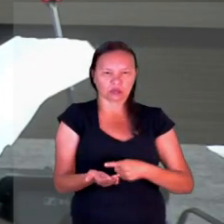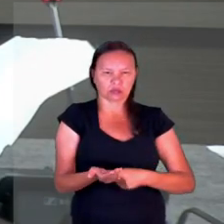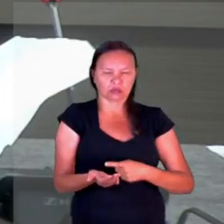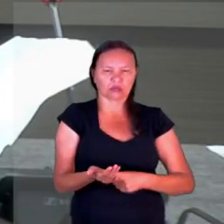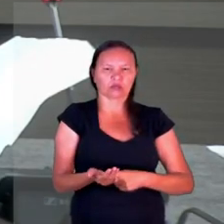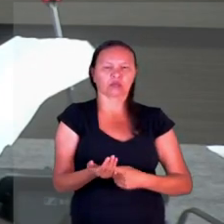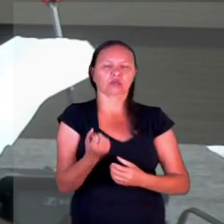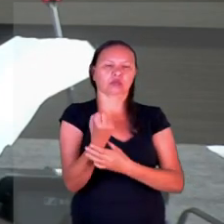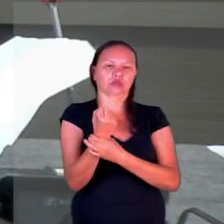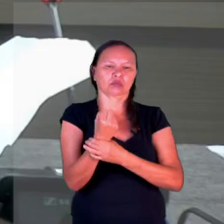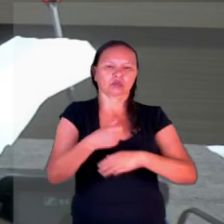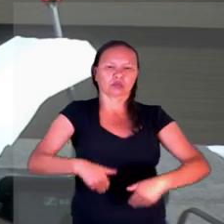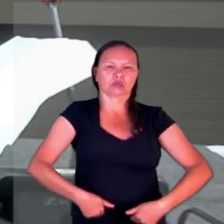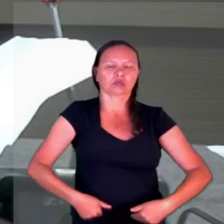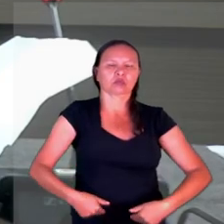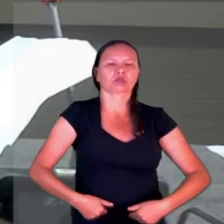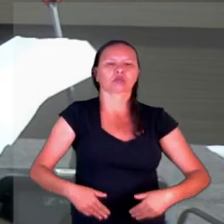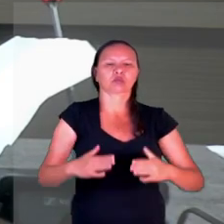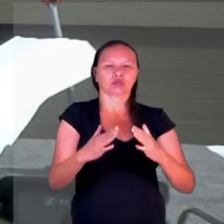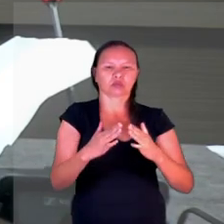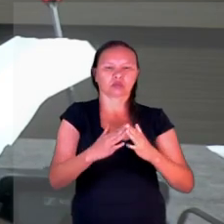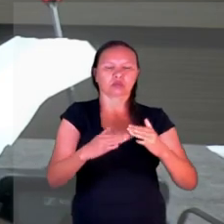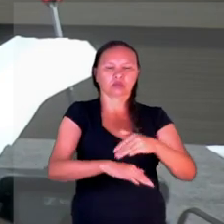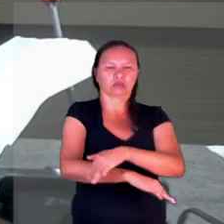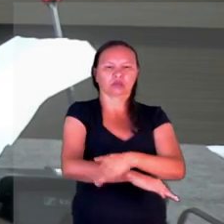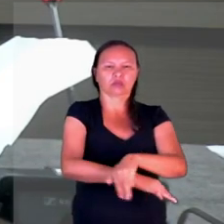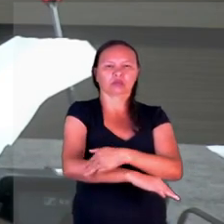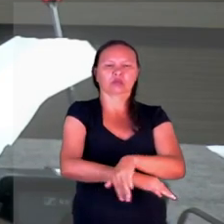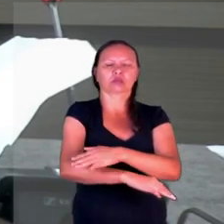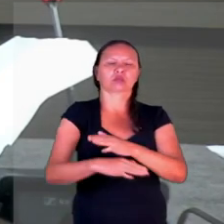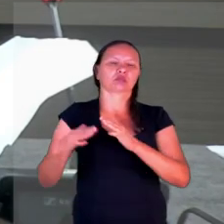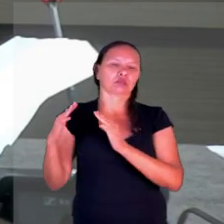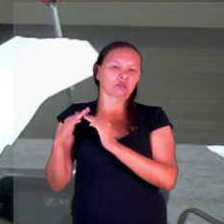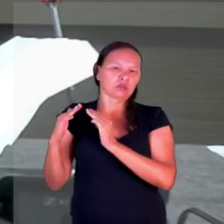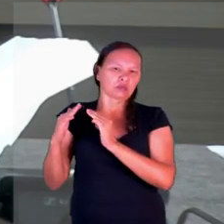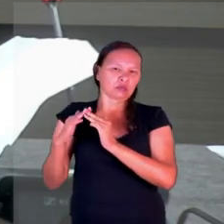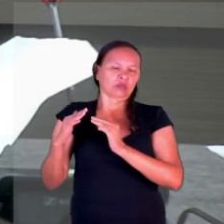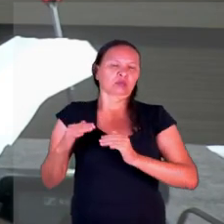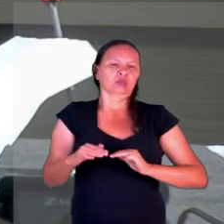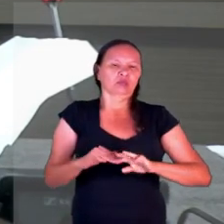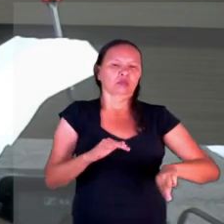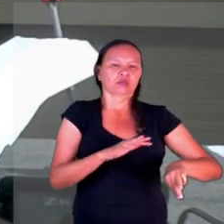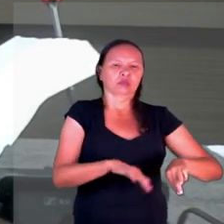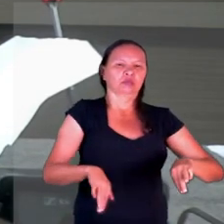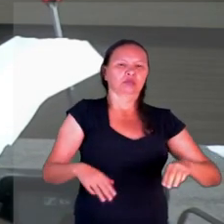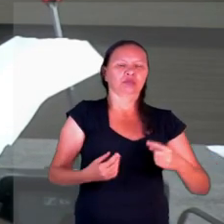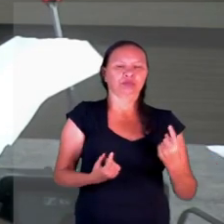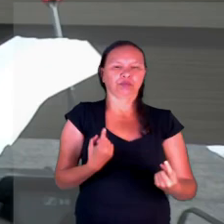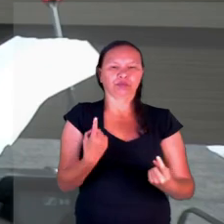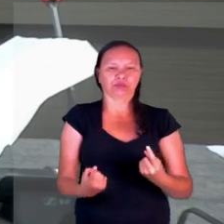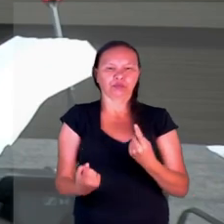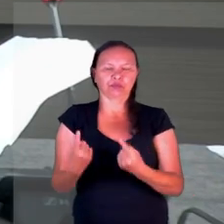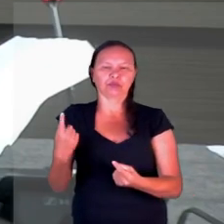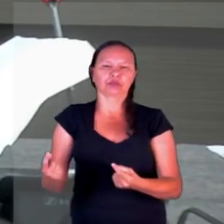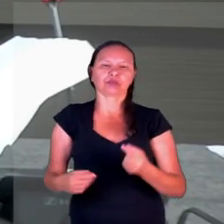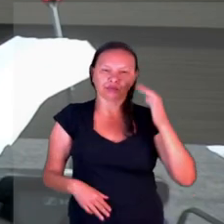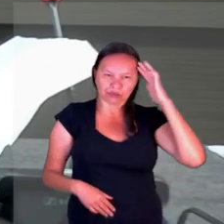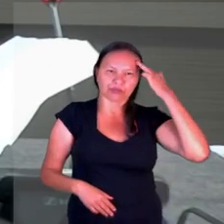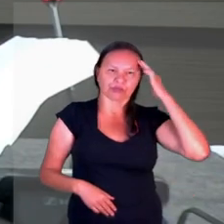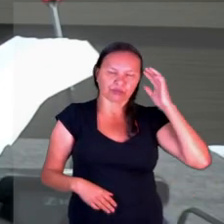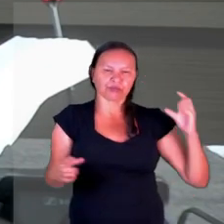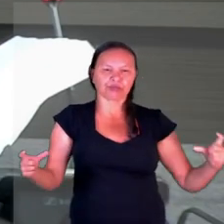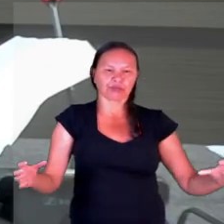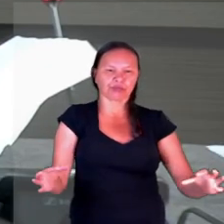e população de rua tentamos até aqui dentro fazer uma certa divisão em subgrupos mas a gente sabe a ligação